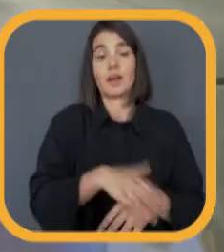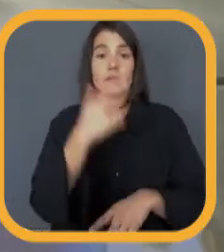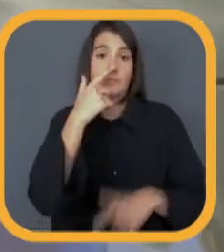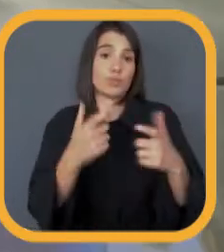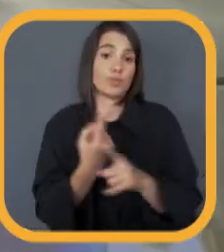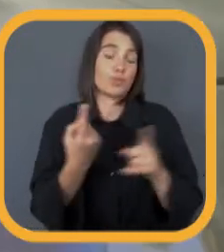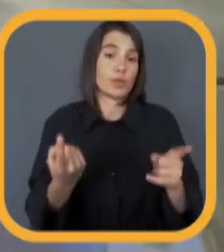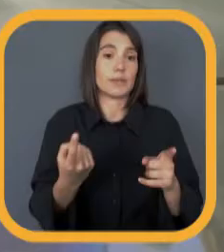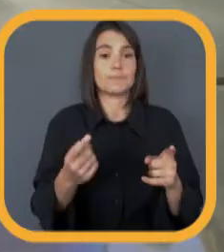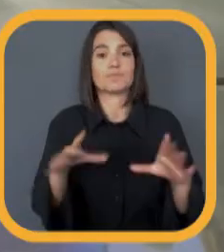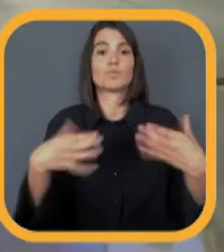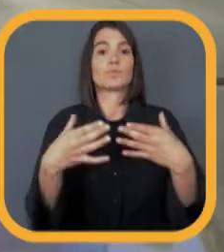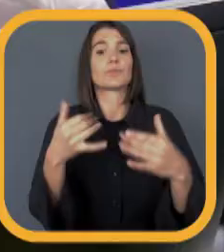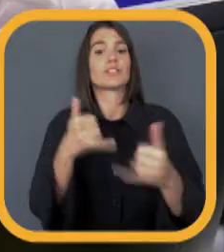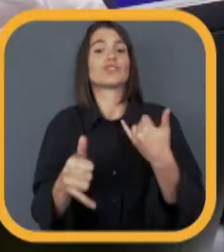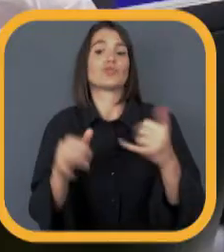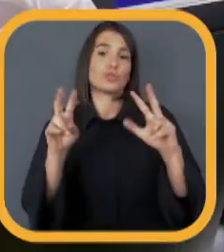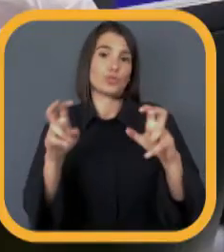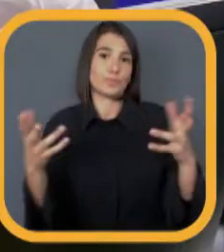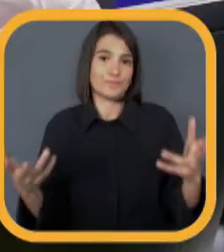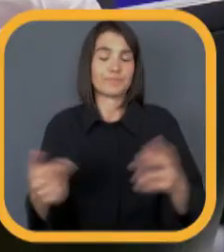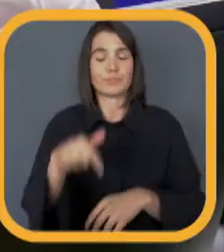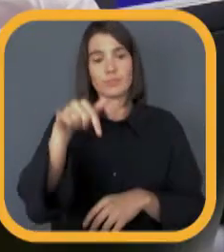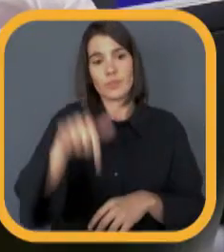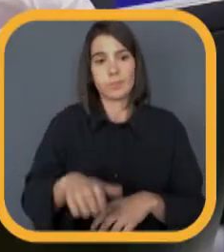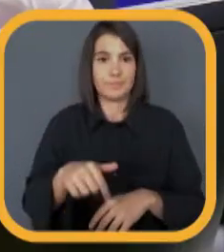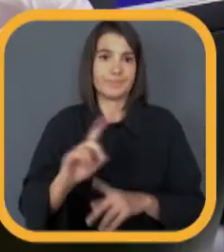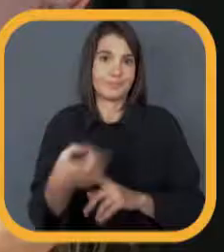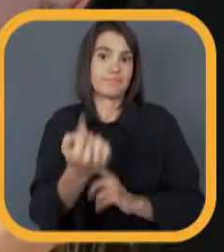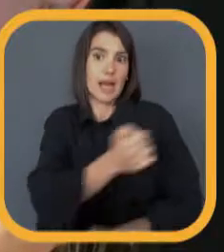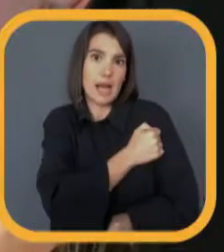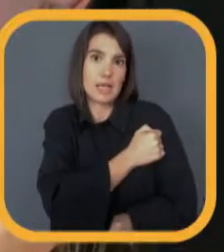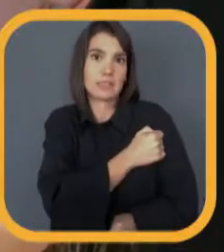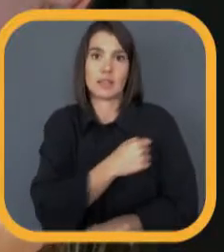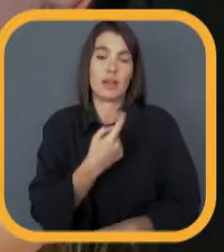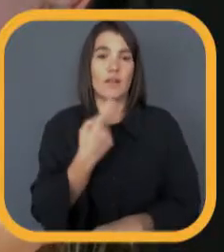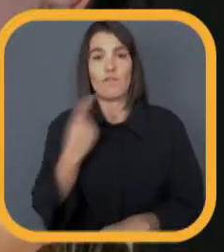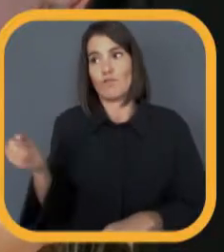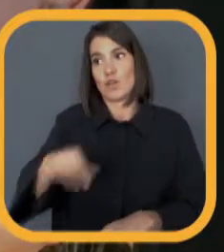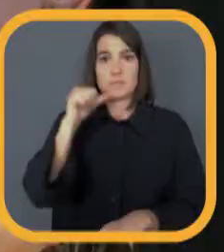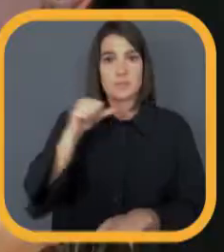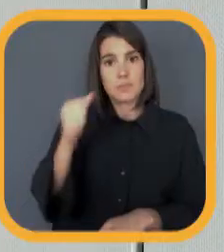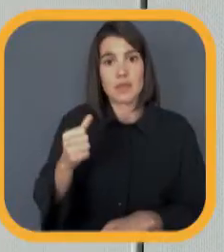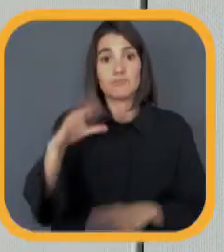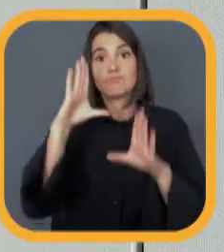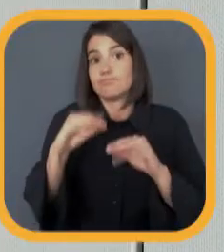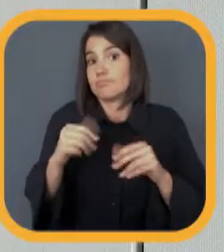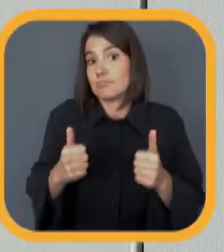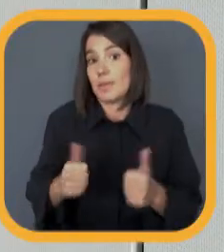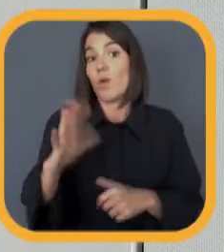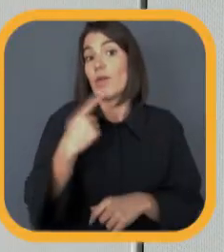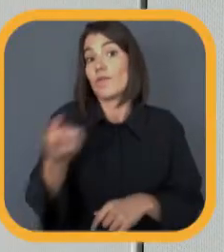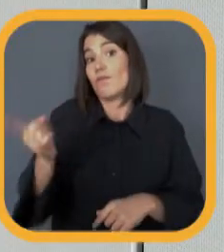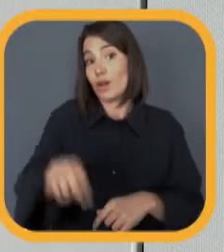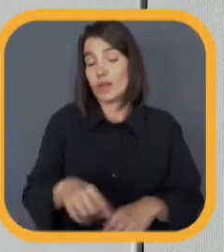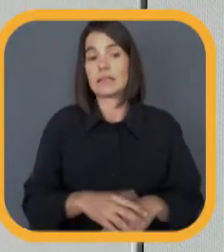ficaria. Pessoas que, por serem consideradas grupo de risco, que foram imediatamente para casa e ainda não voltaram e não sabemos exatamente